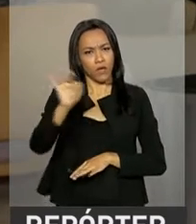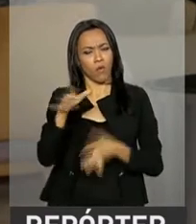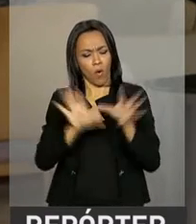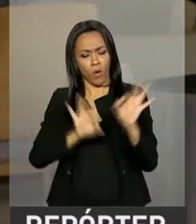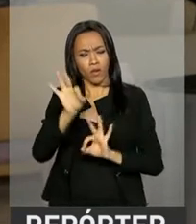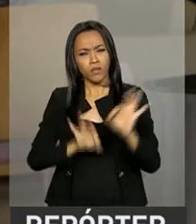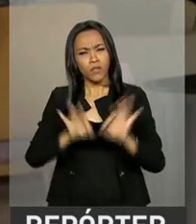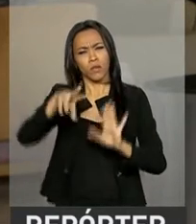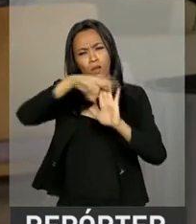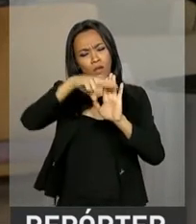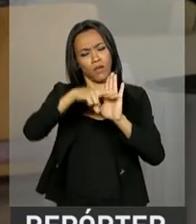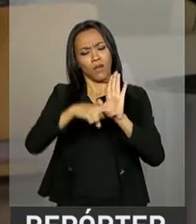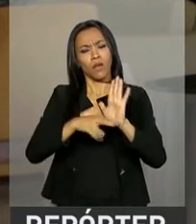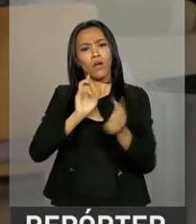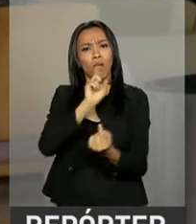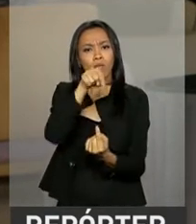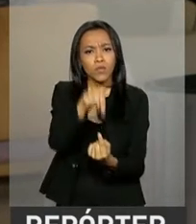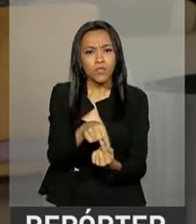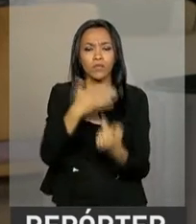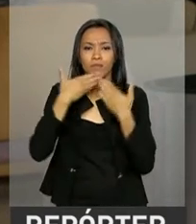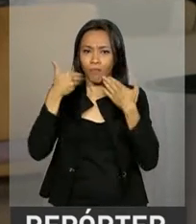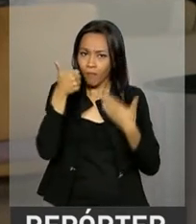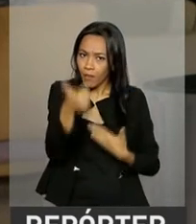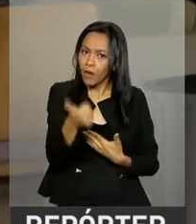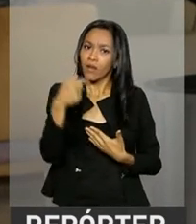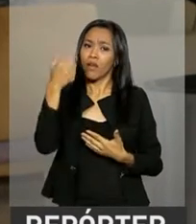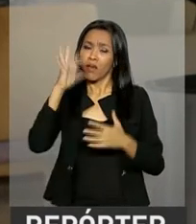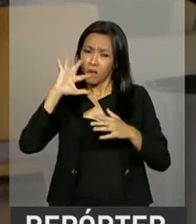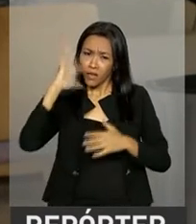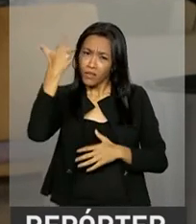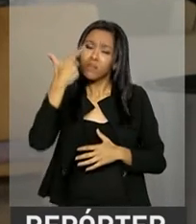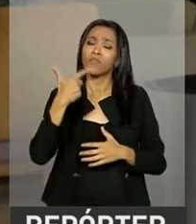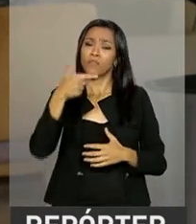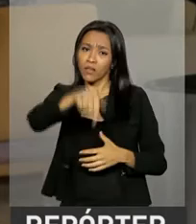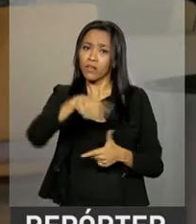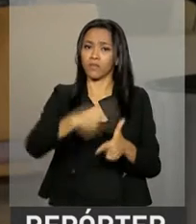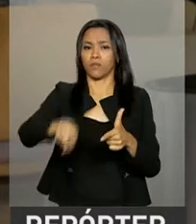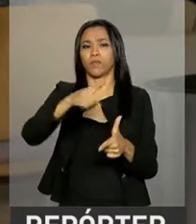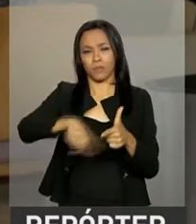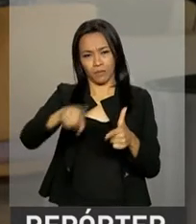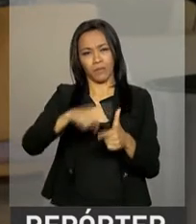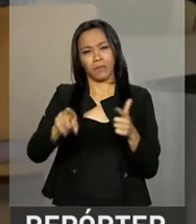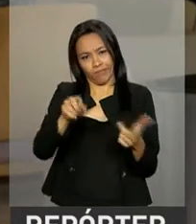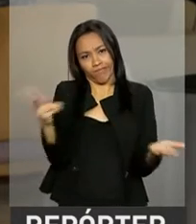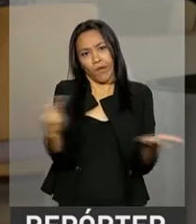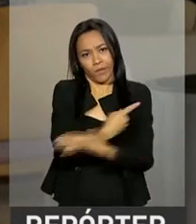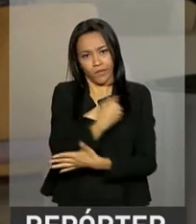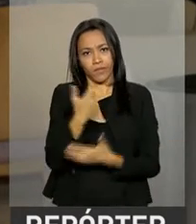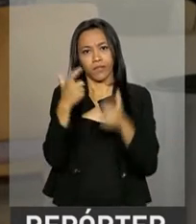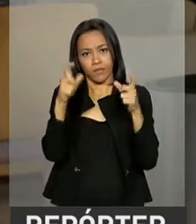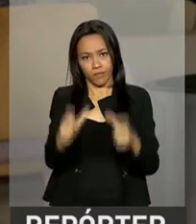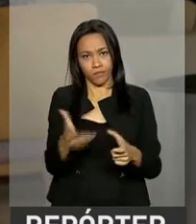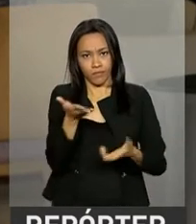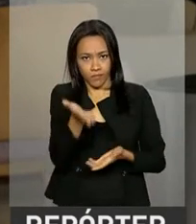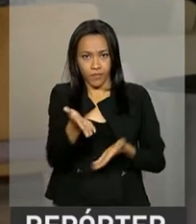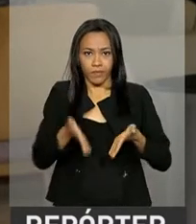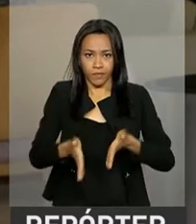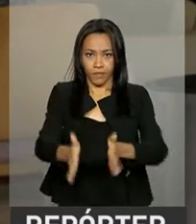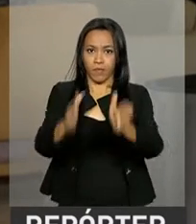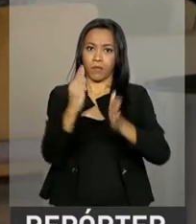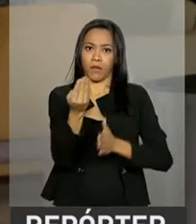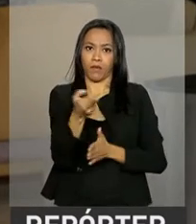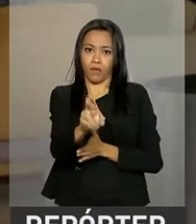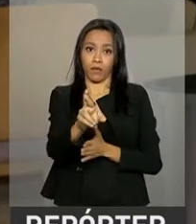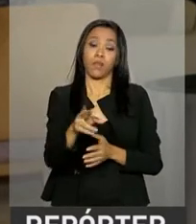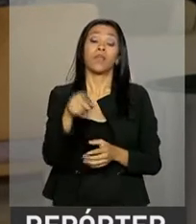de medidas para minimizar esses problemas e também para resolver essa situação. Em apoio às pessoas que se